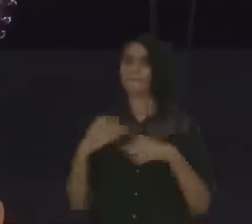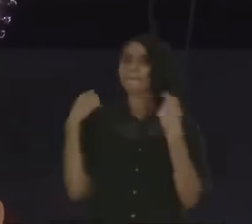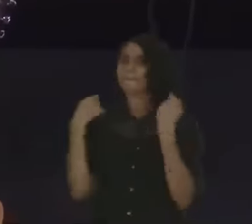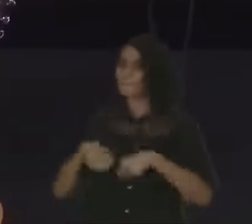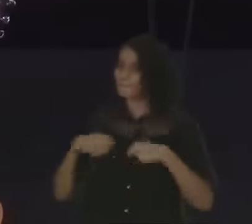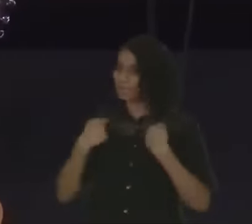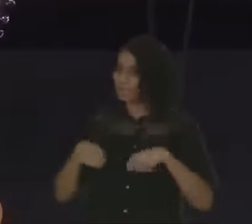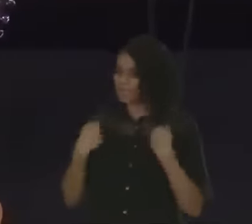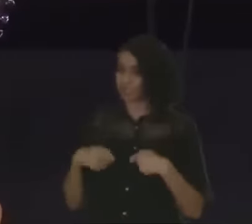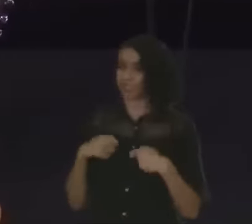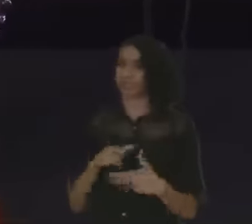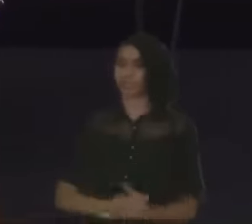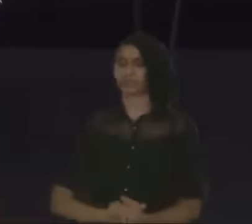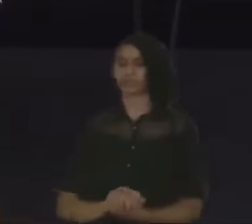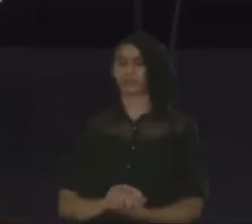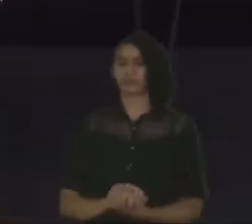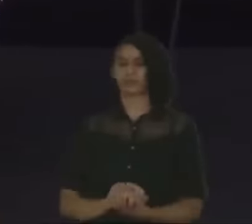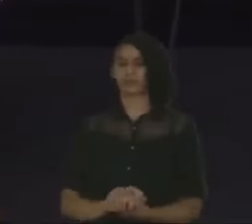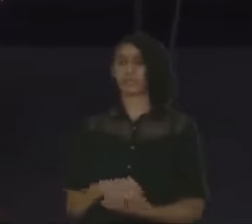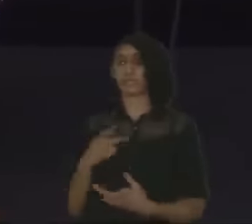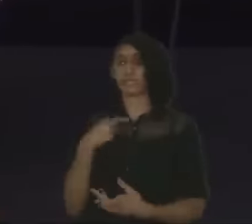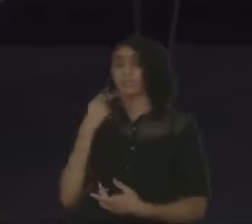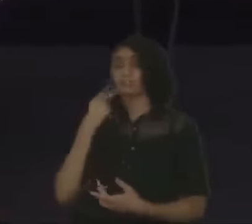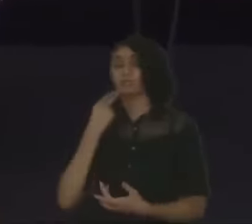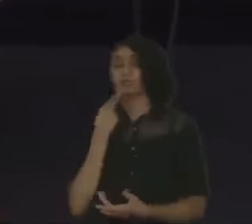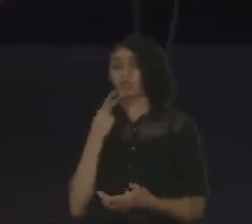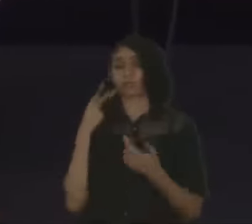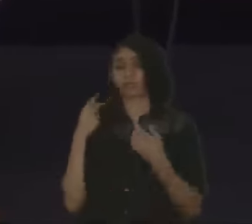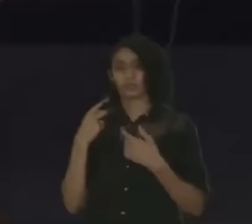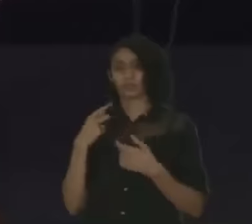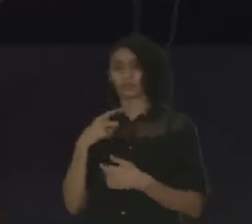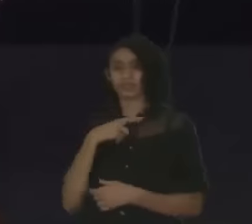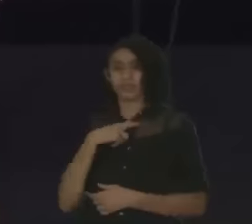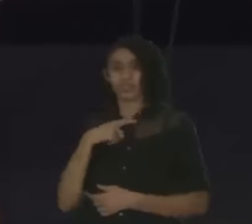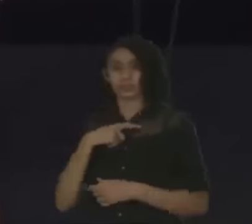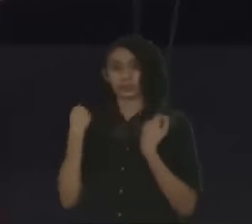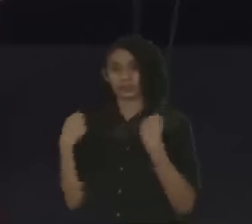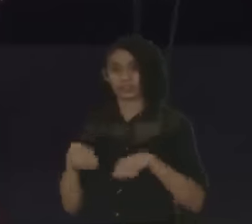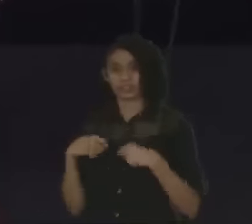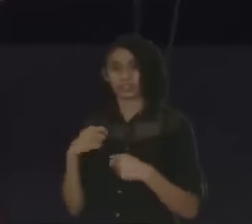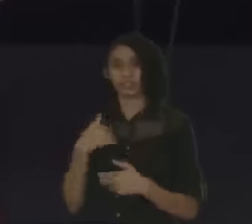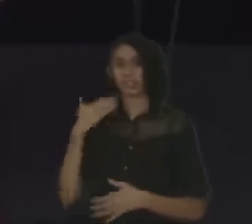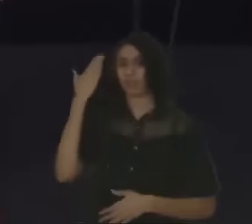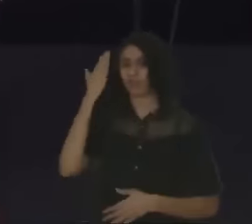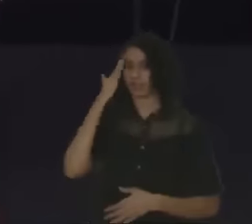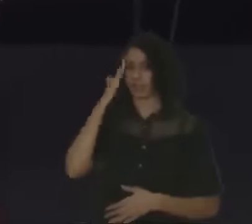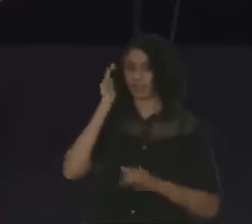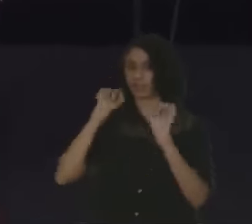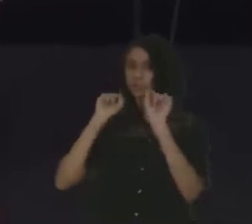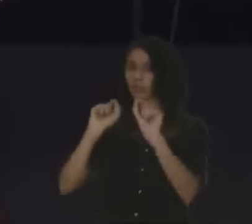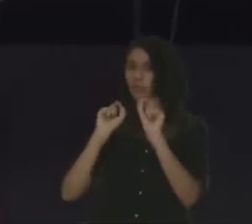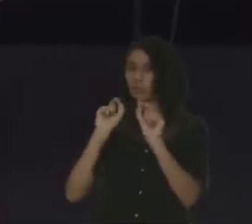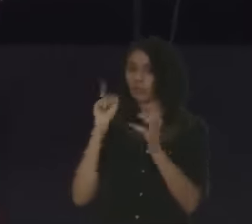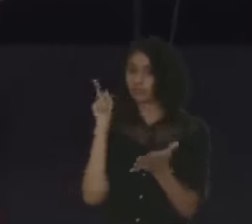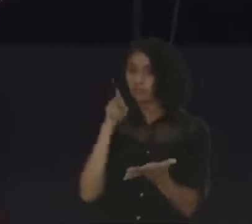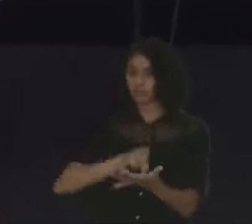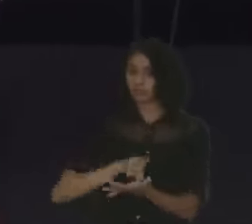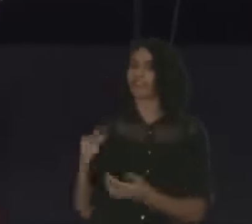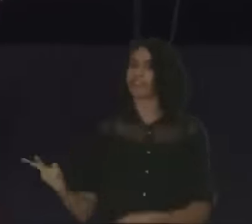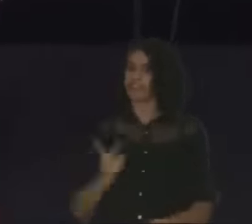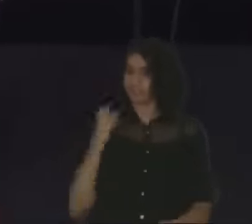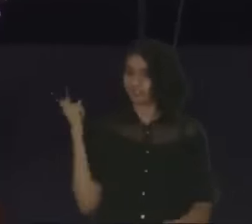necessidade e quando eu tenho necessidade eu entendo aquilo que realmente tem